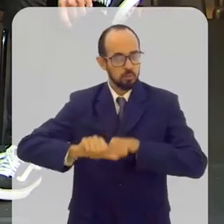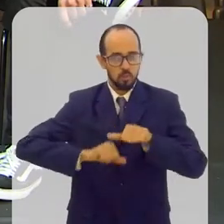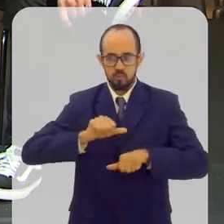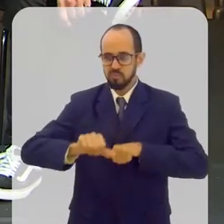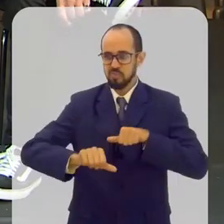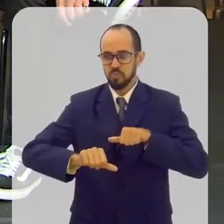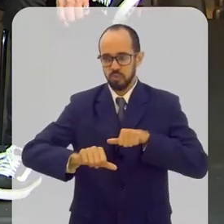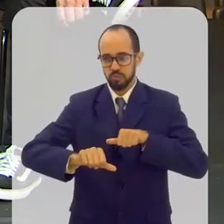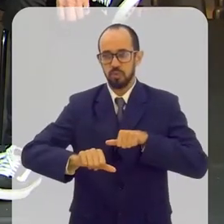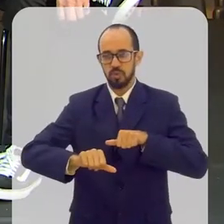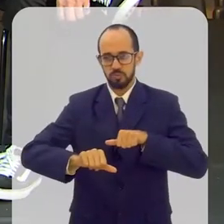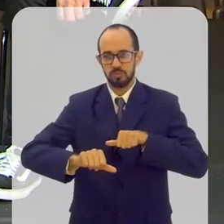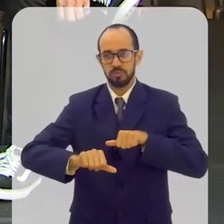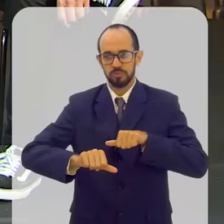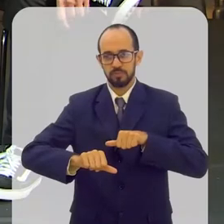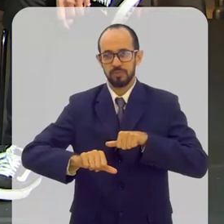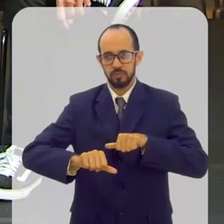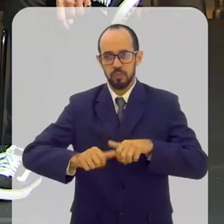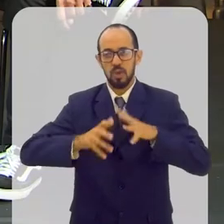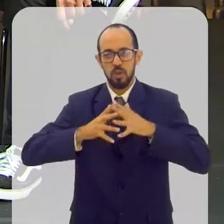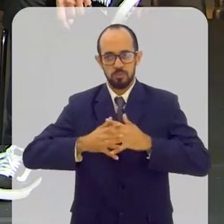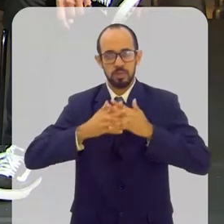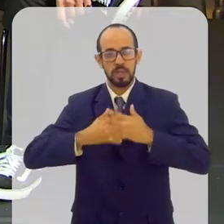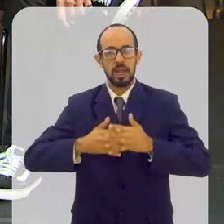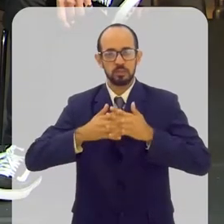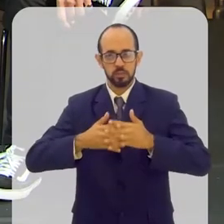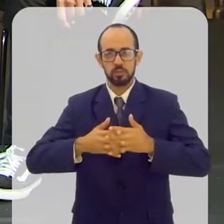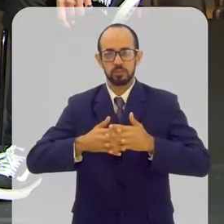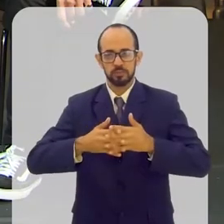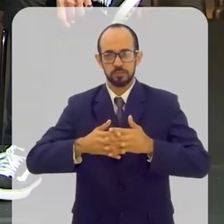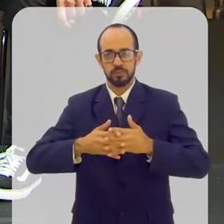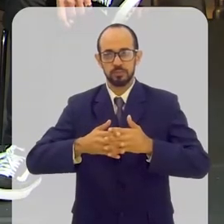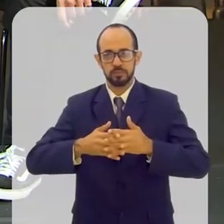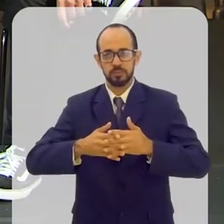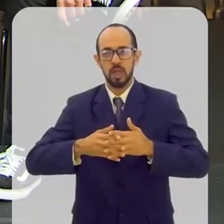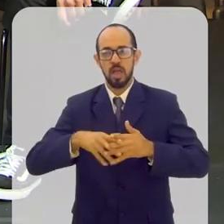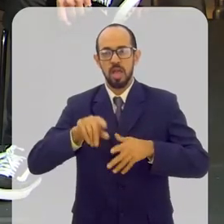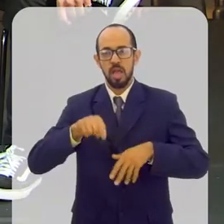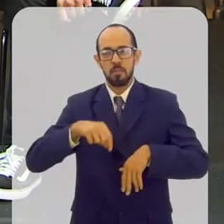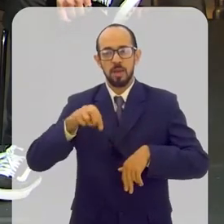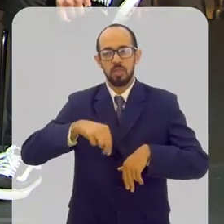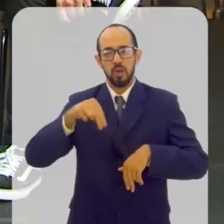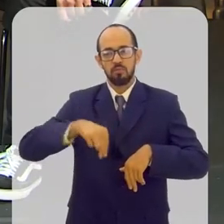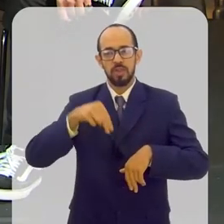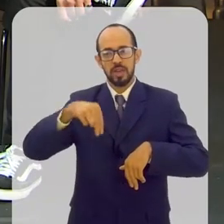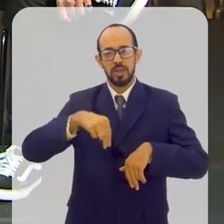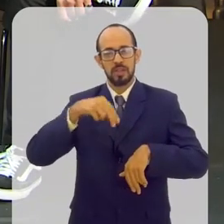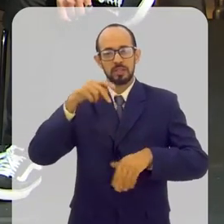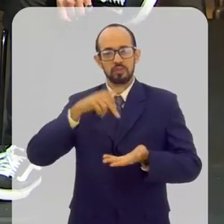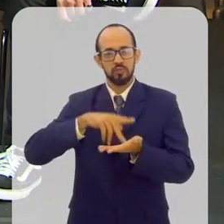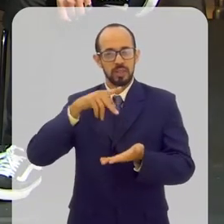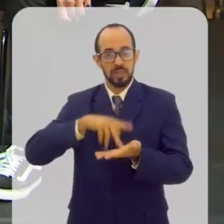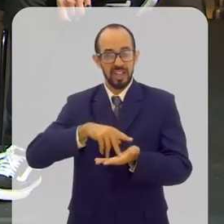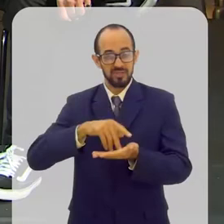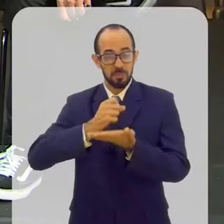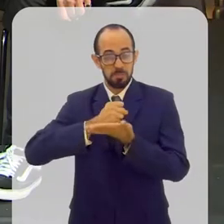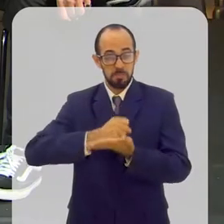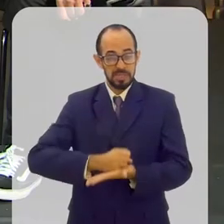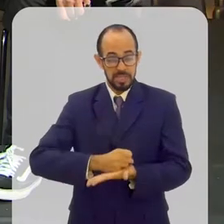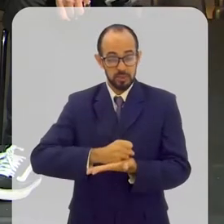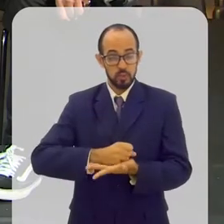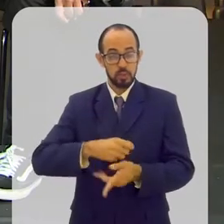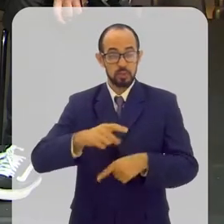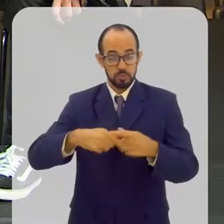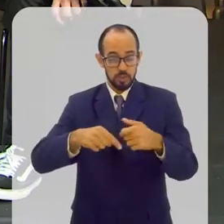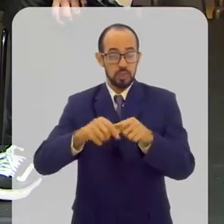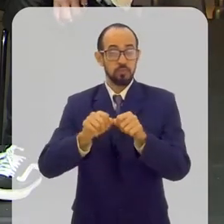ali que foi complicada. Ele disse que foi uma novela que realmente pesou. E olha que ele fez